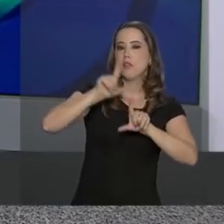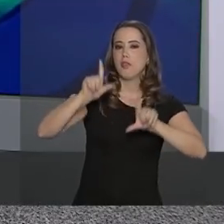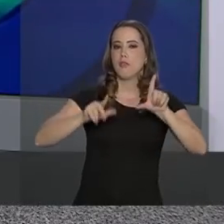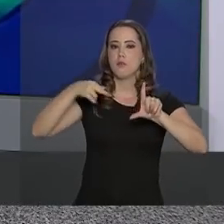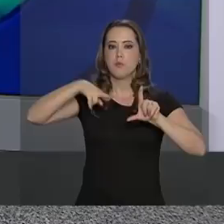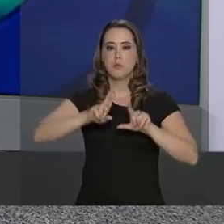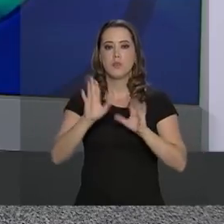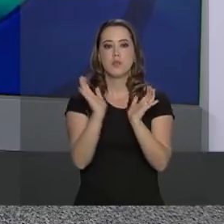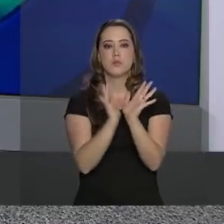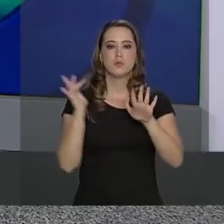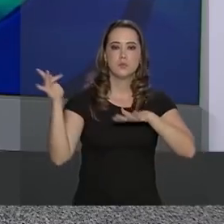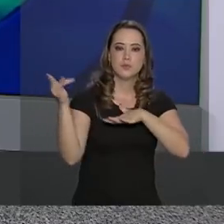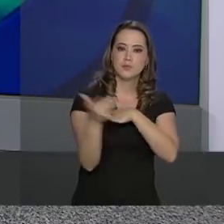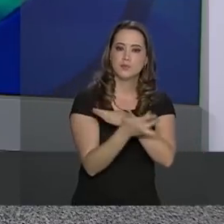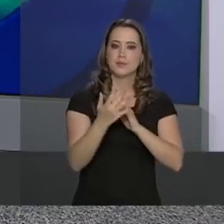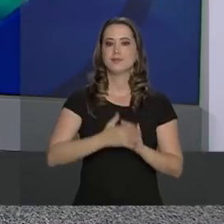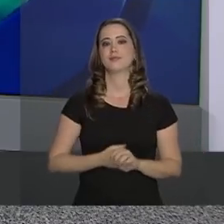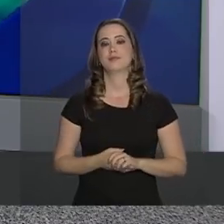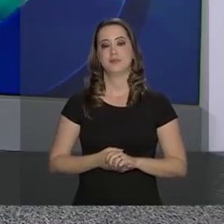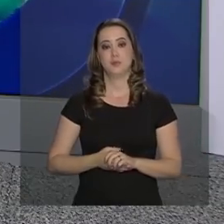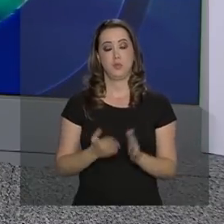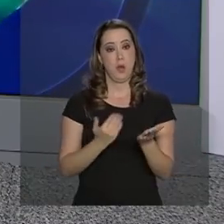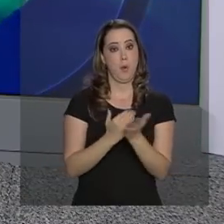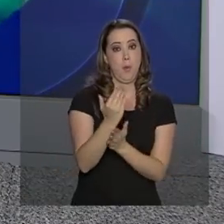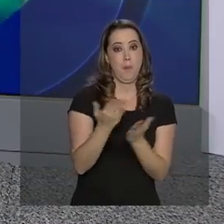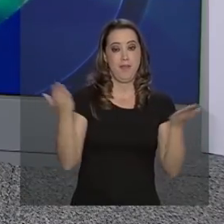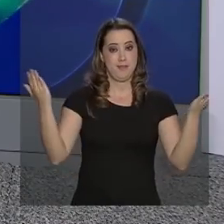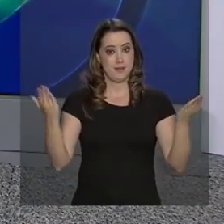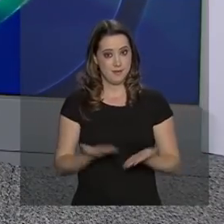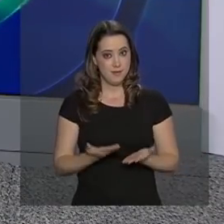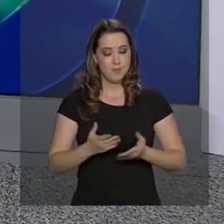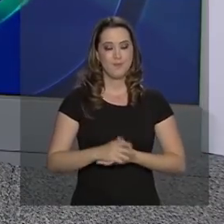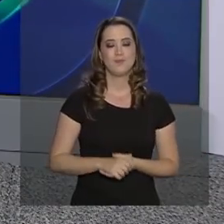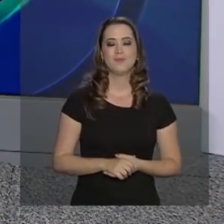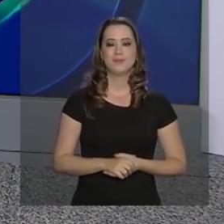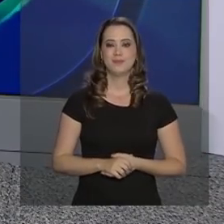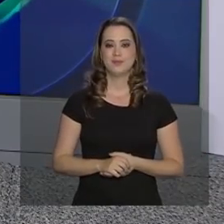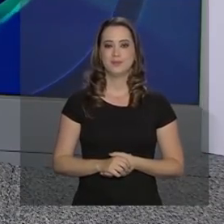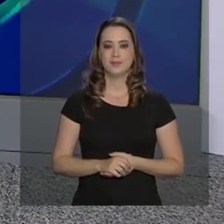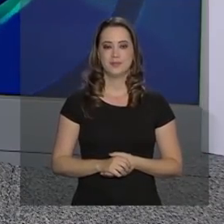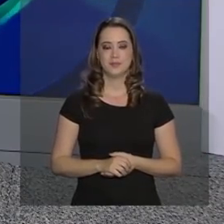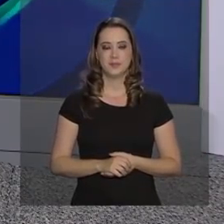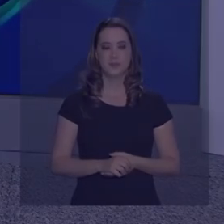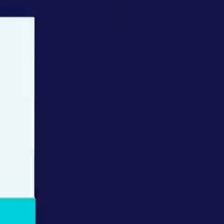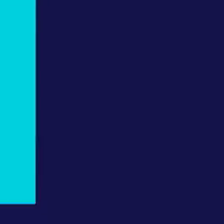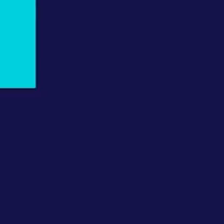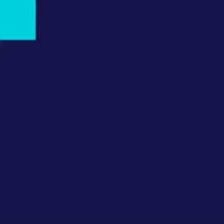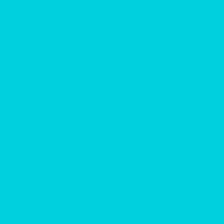hashtag TVNBR nas redes sociais. O repórter NBR começa agora.